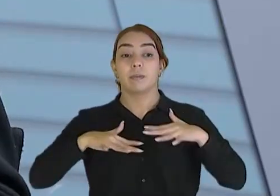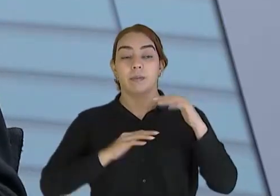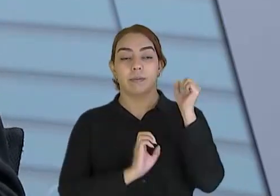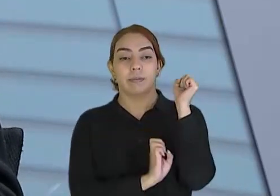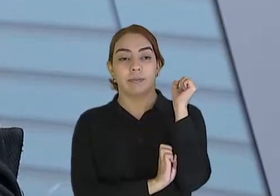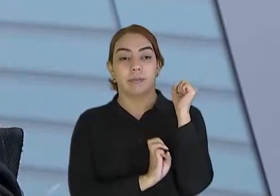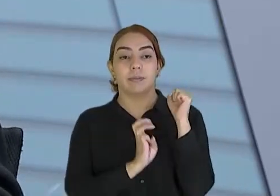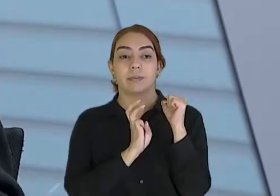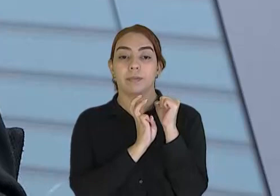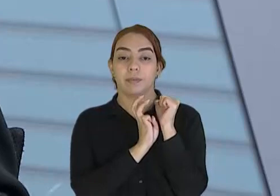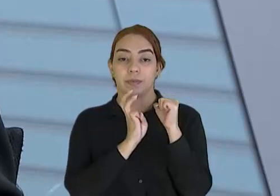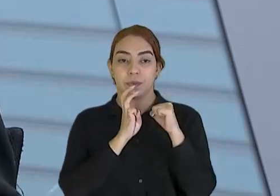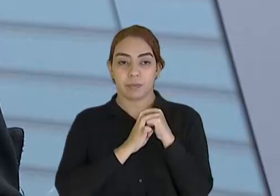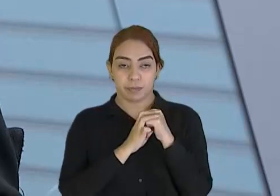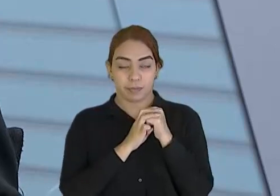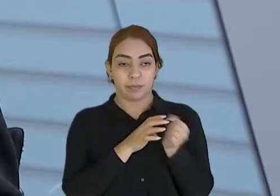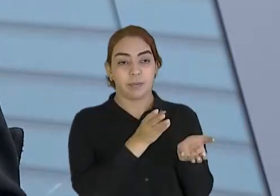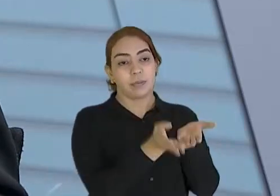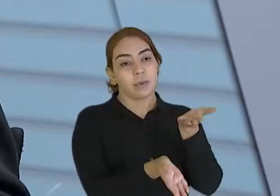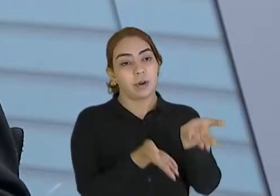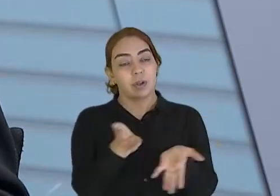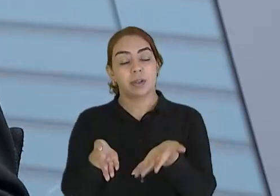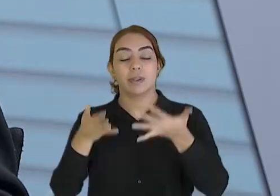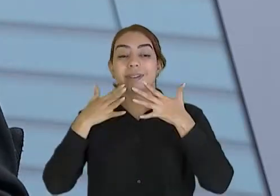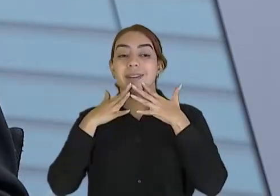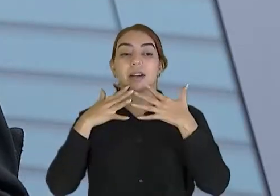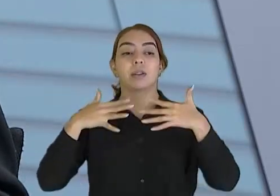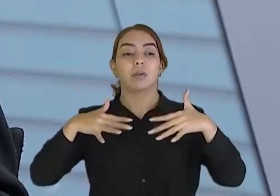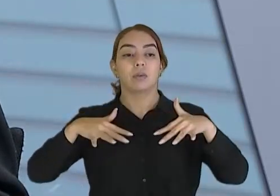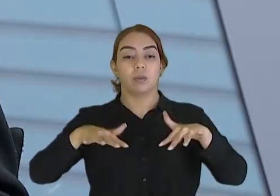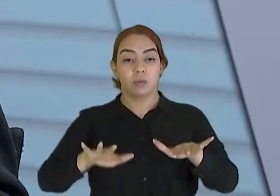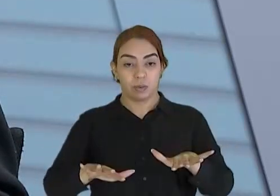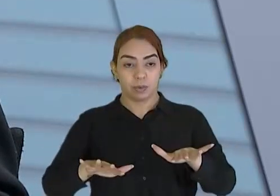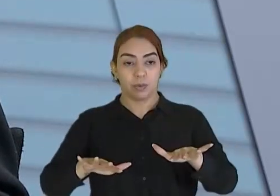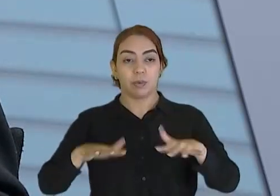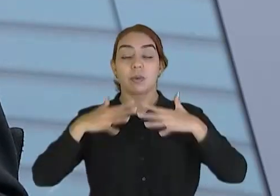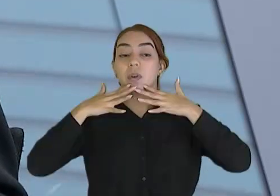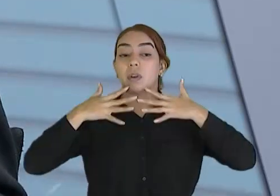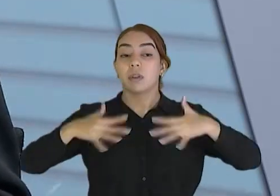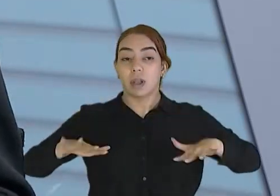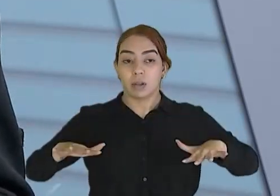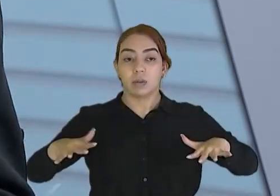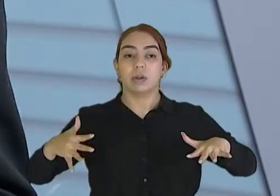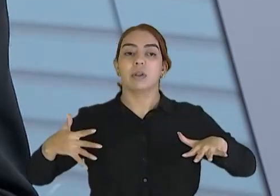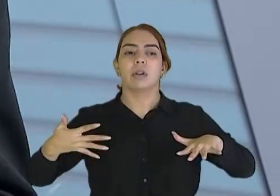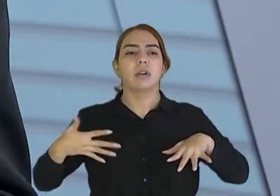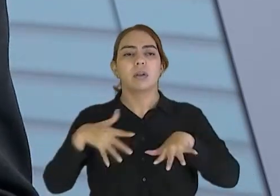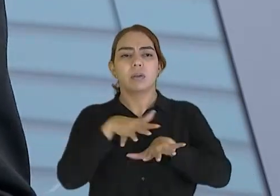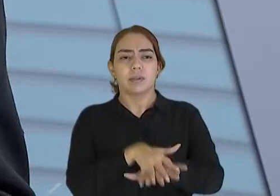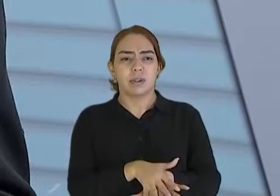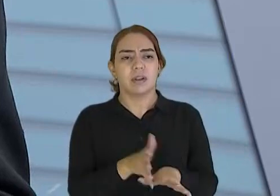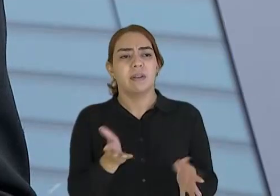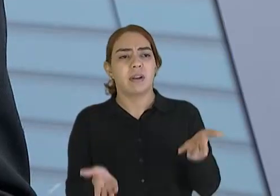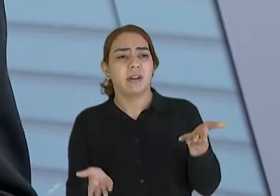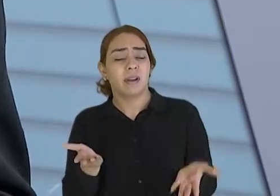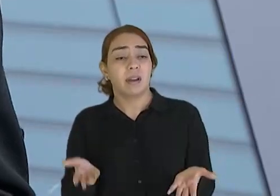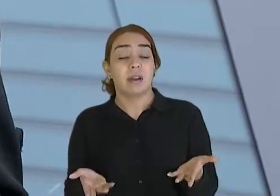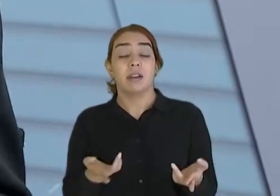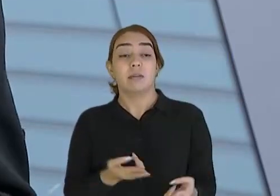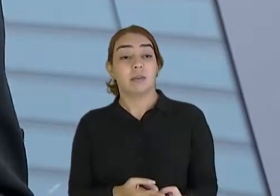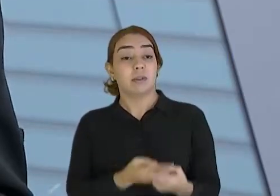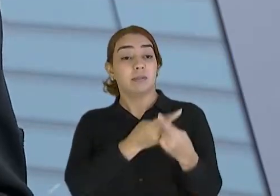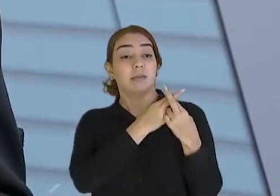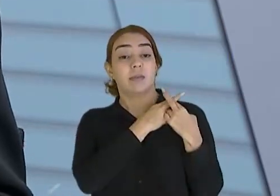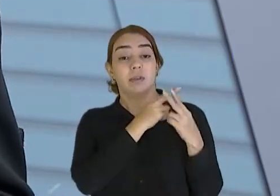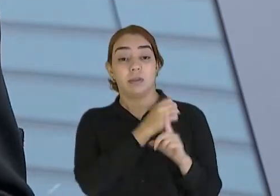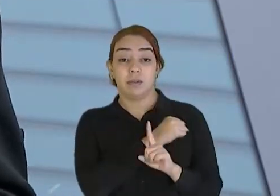a construção de um meio ambiente equilibrado e inclusivo. Vamos falar de responsabilidade social aqui, porque